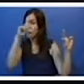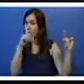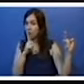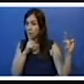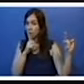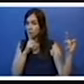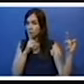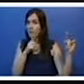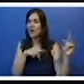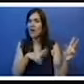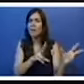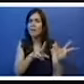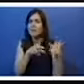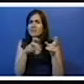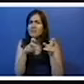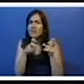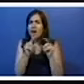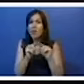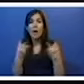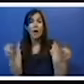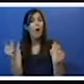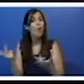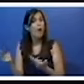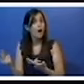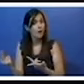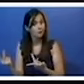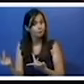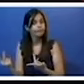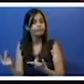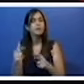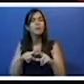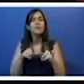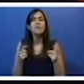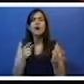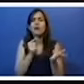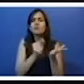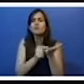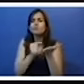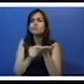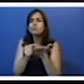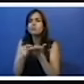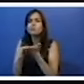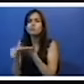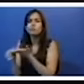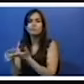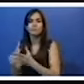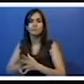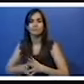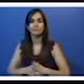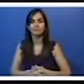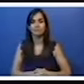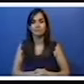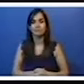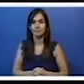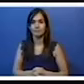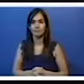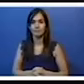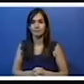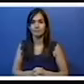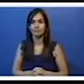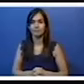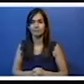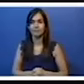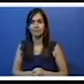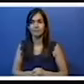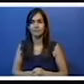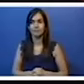percebam que aqui é o mesmo tamanho EA que eu mesmo tamanho o que muda em quantas partes foi dividido